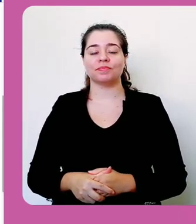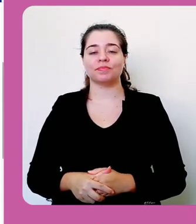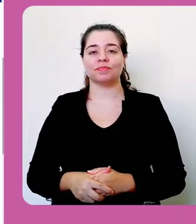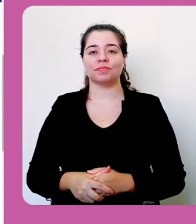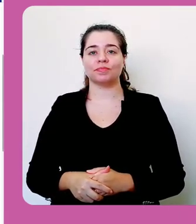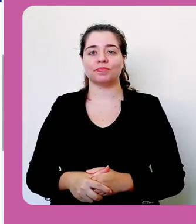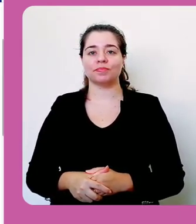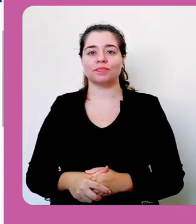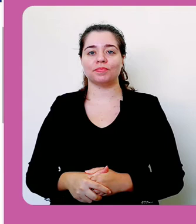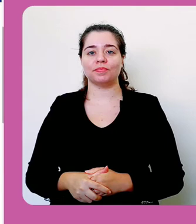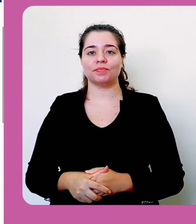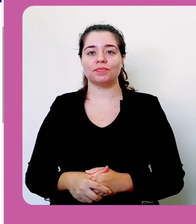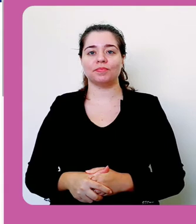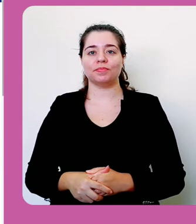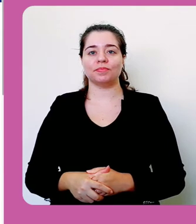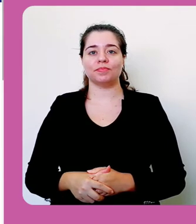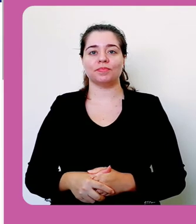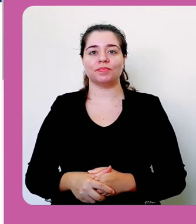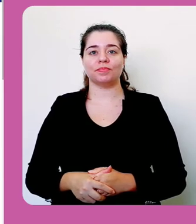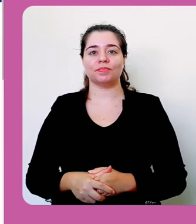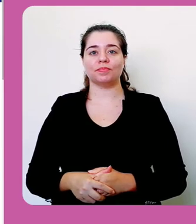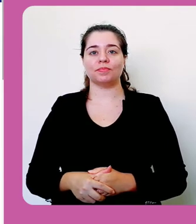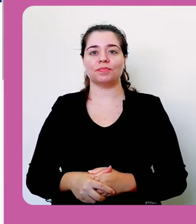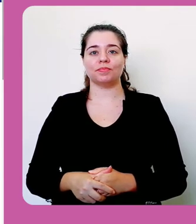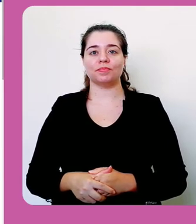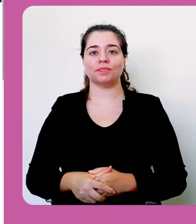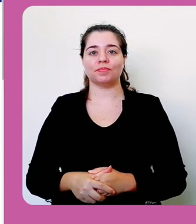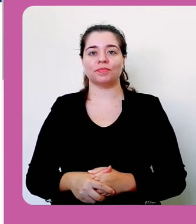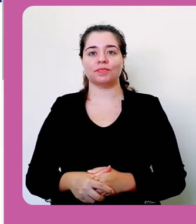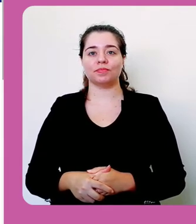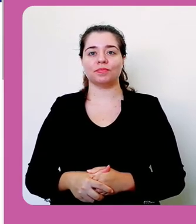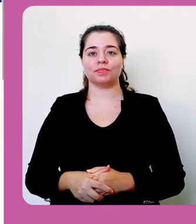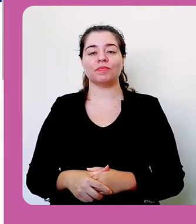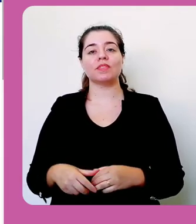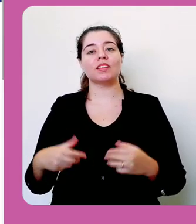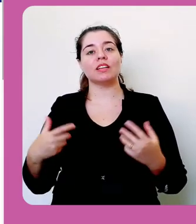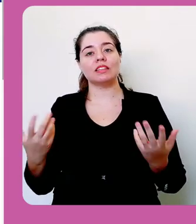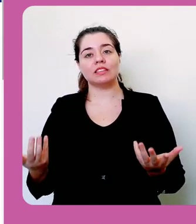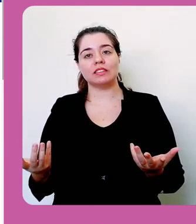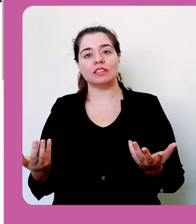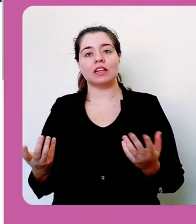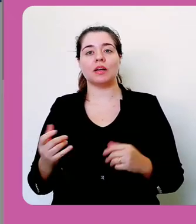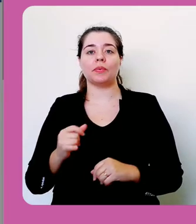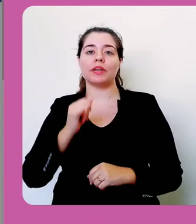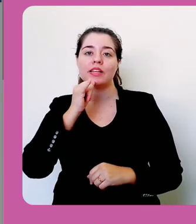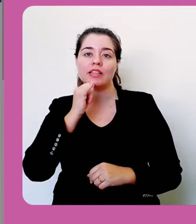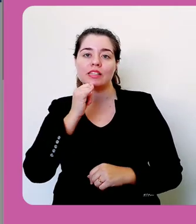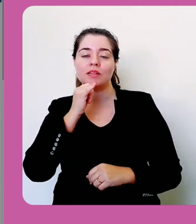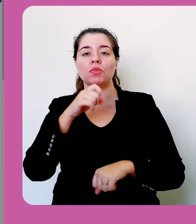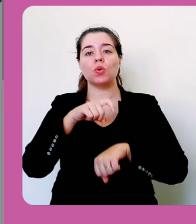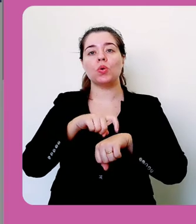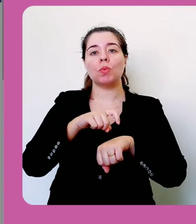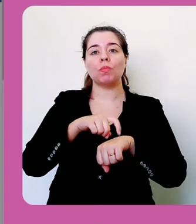Quando eu salvo aqui, como estudante,